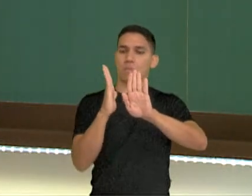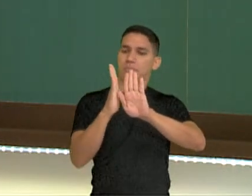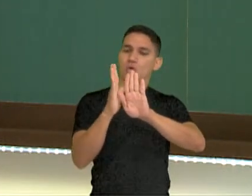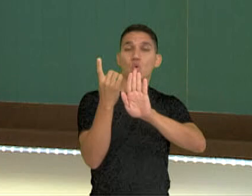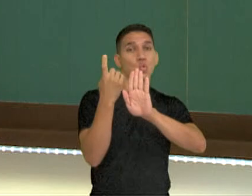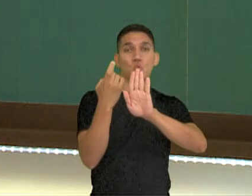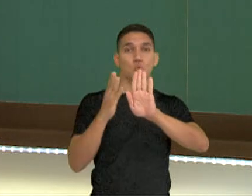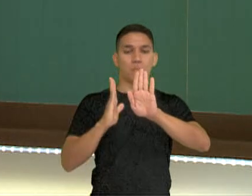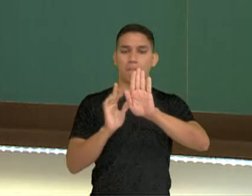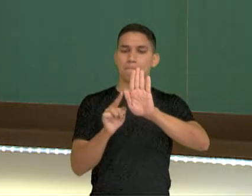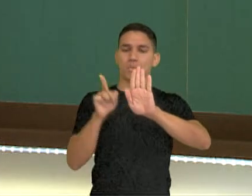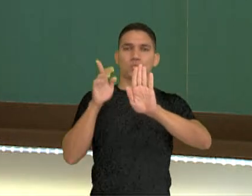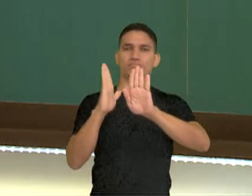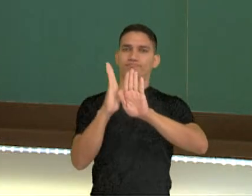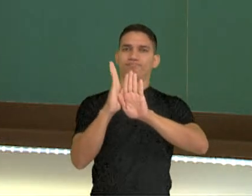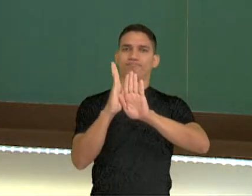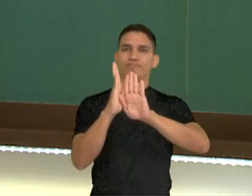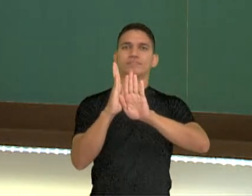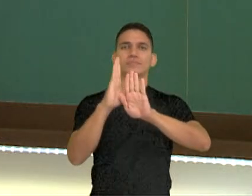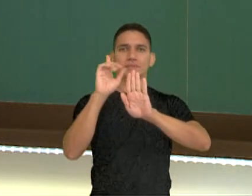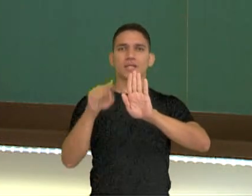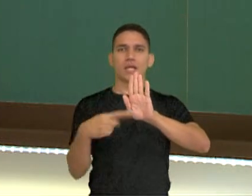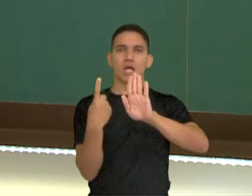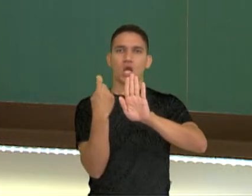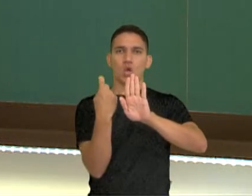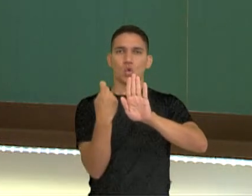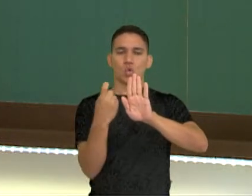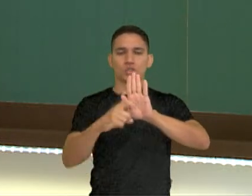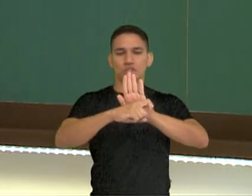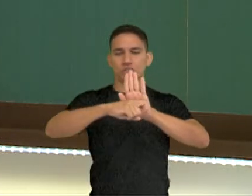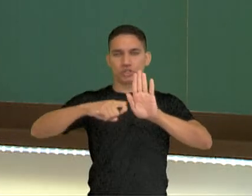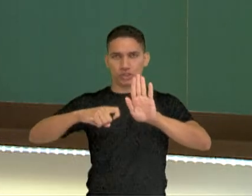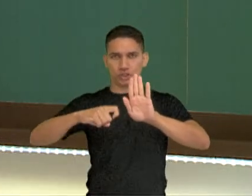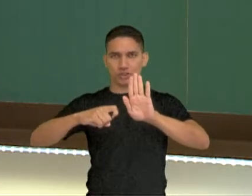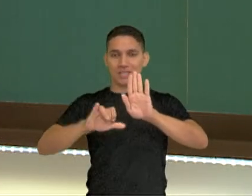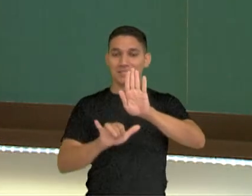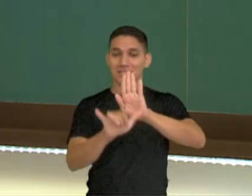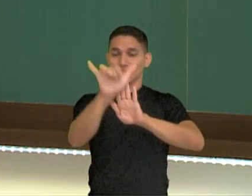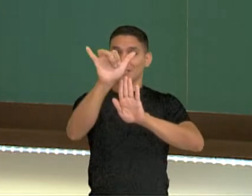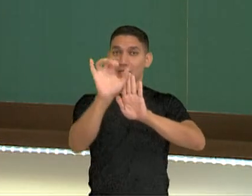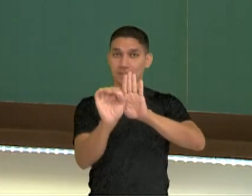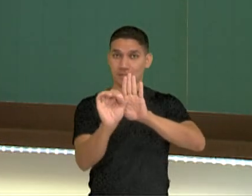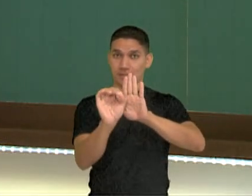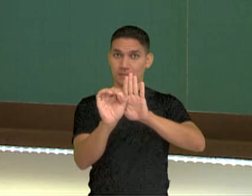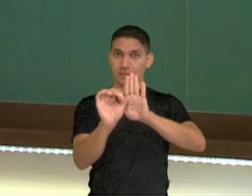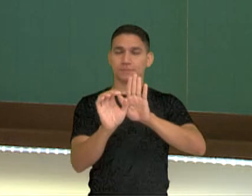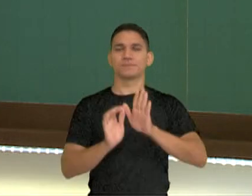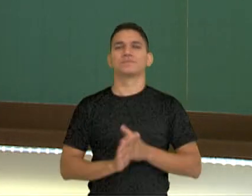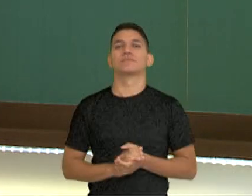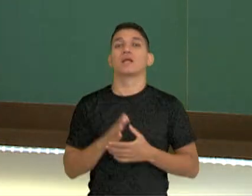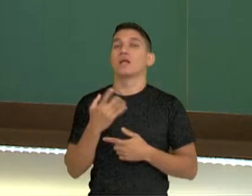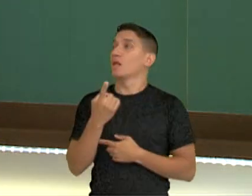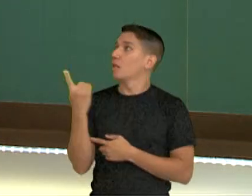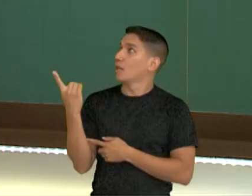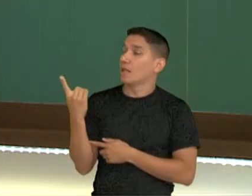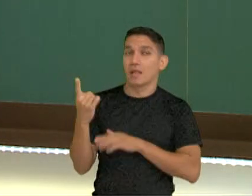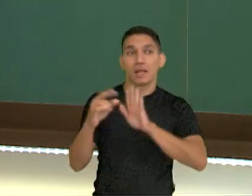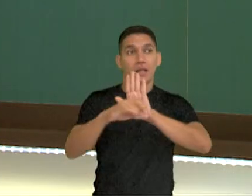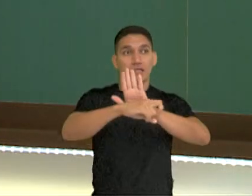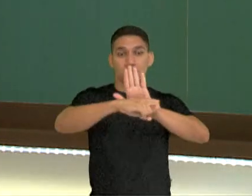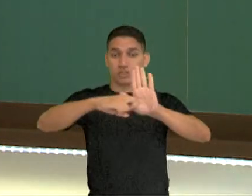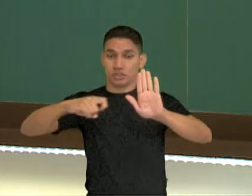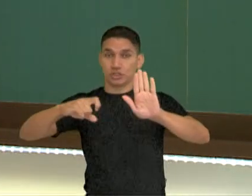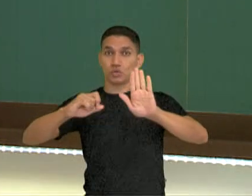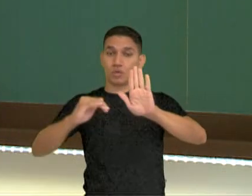tá? Então, intercepta a circunferência aqui no ponto 1 para x, 0 para y. Então, essa reta, os valores que eu